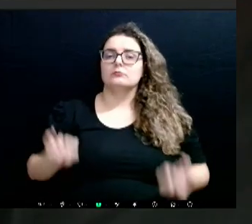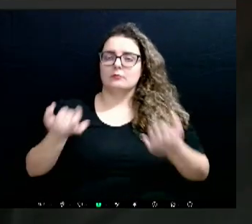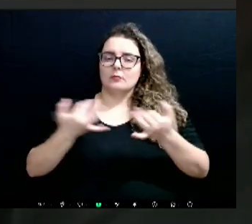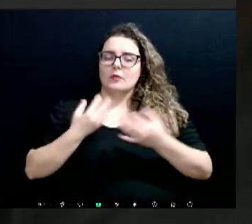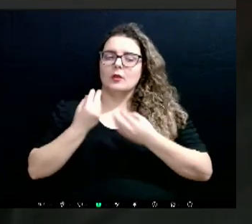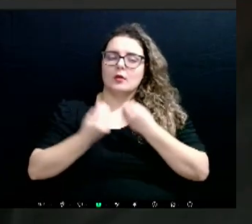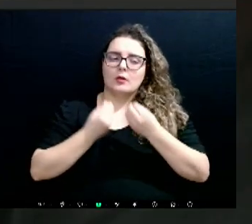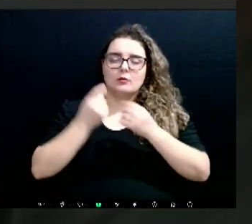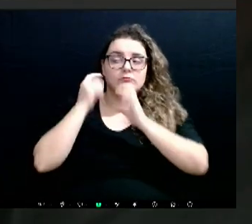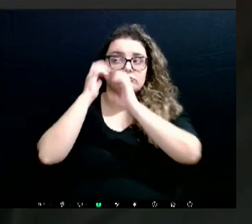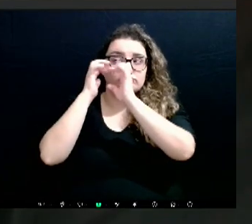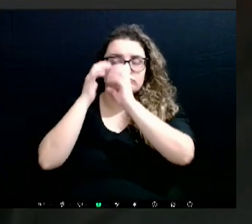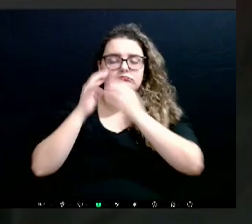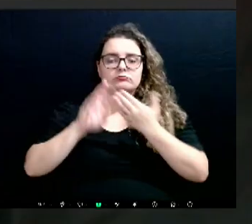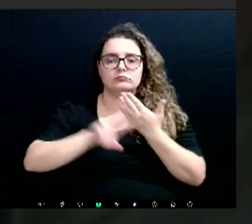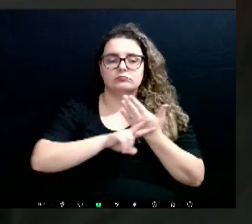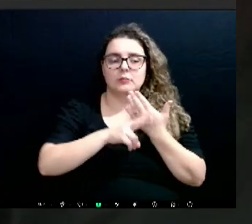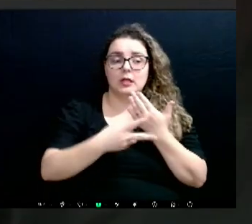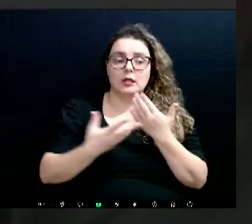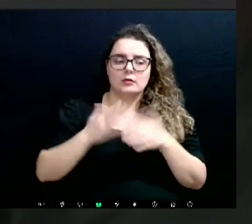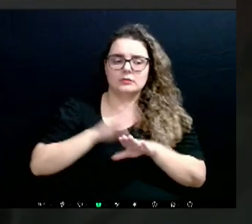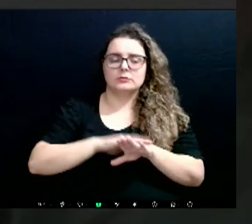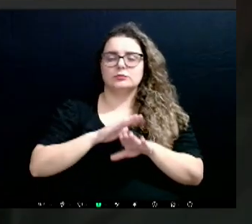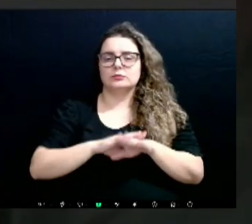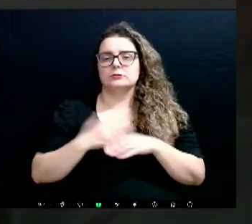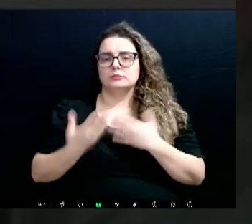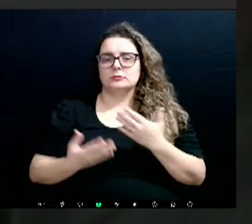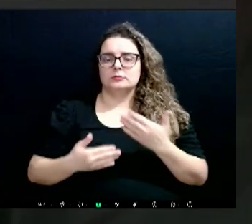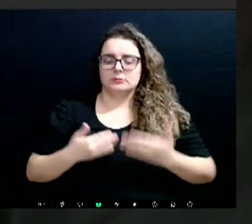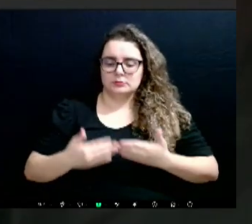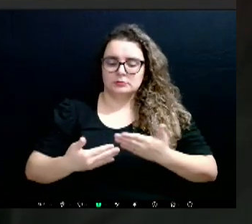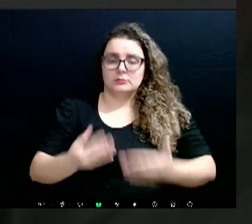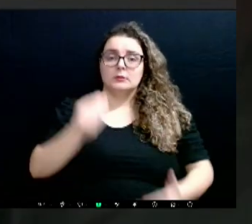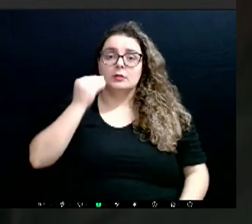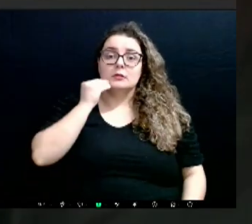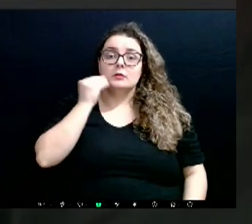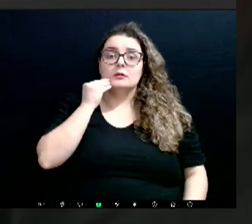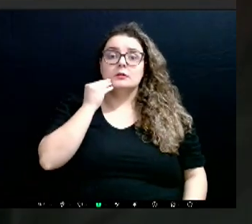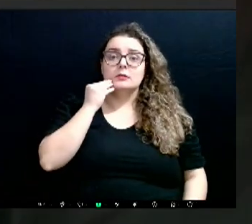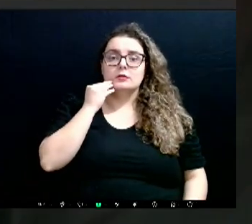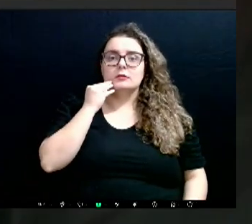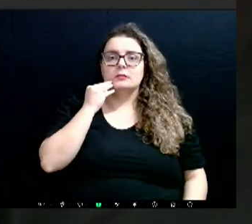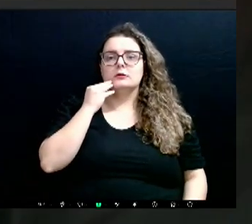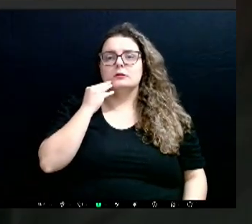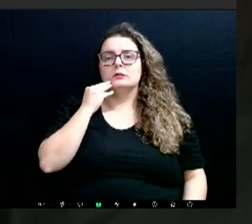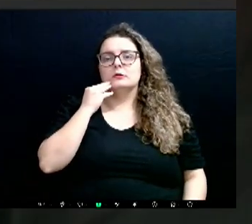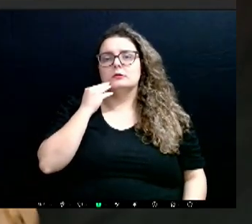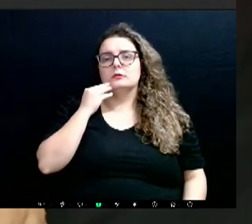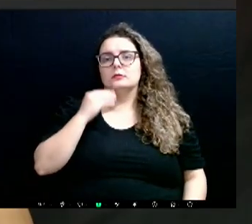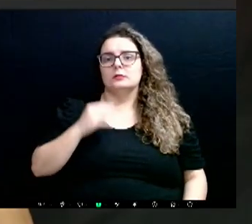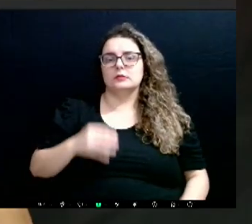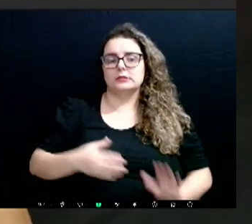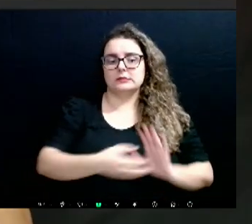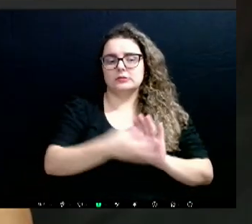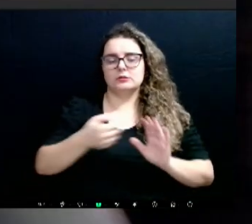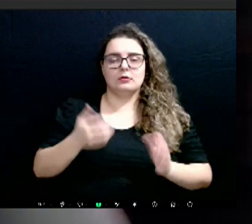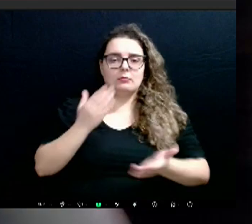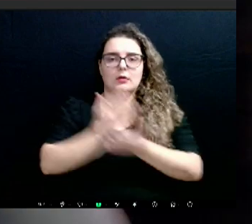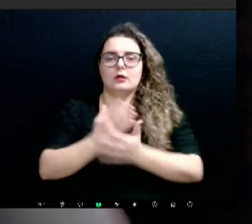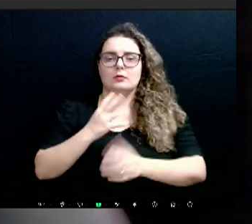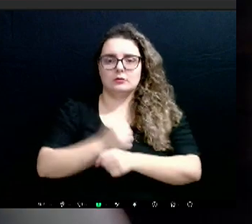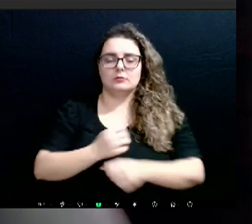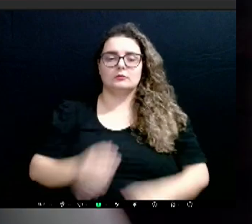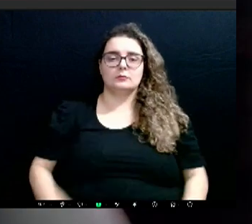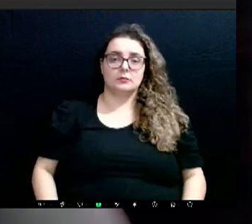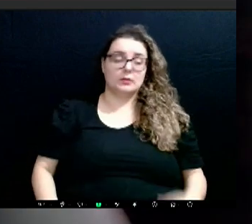cérebro funciona nessa tentativa de retirada abrupta das telas. Isso. Então, como a